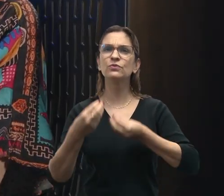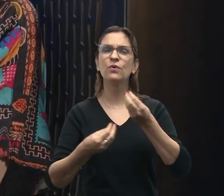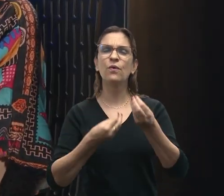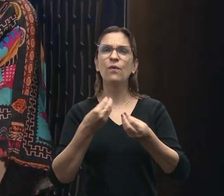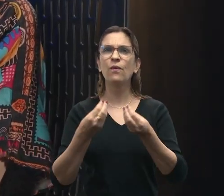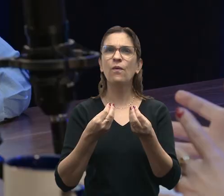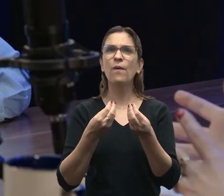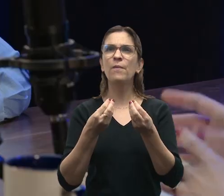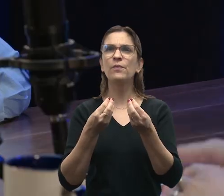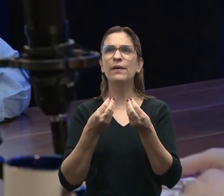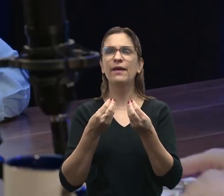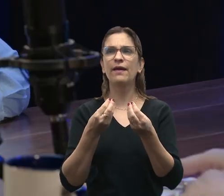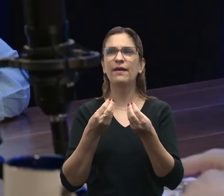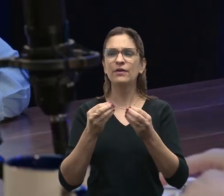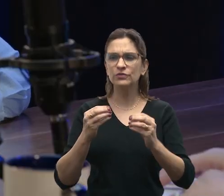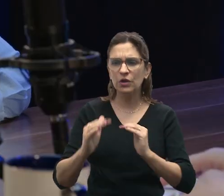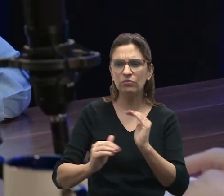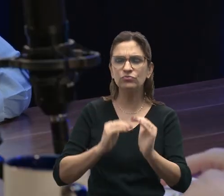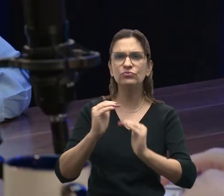na política?